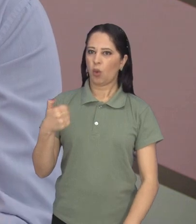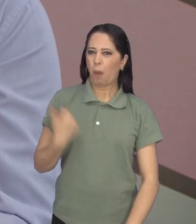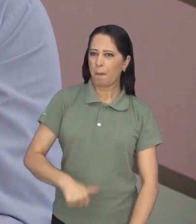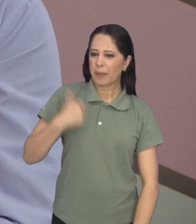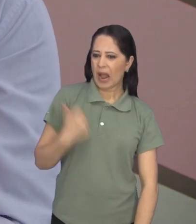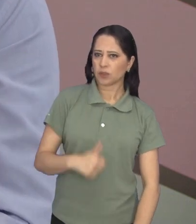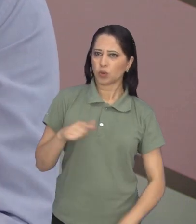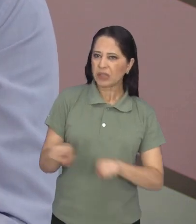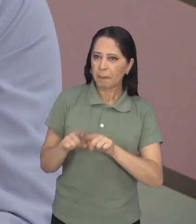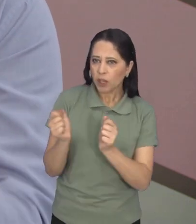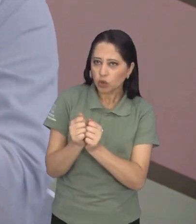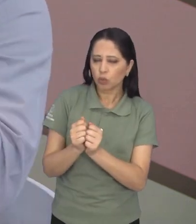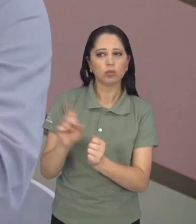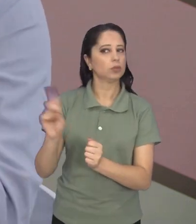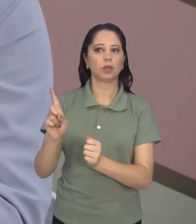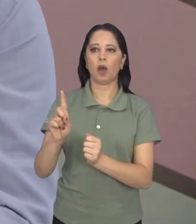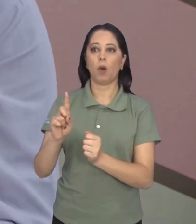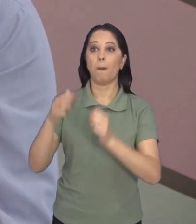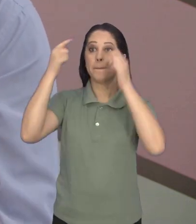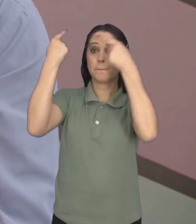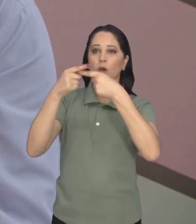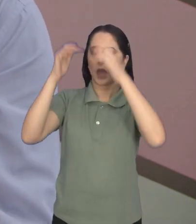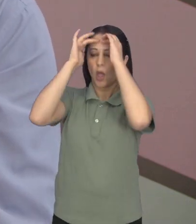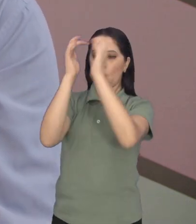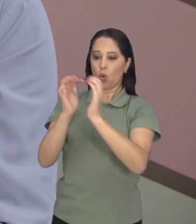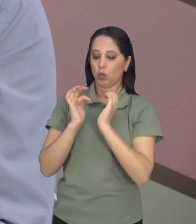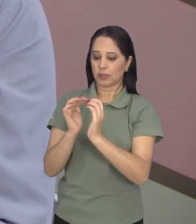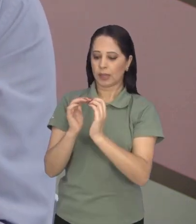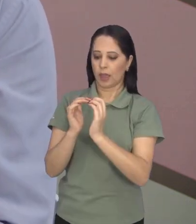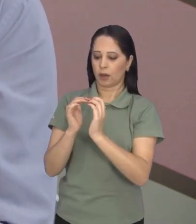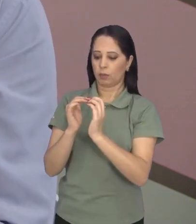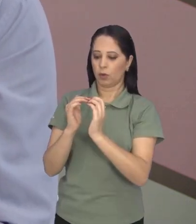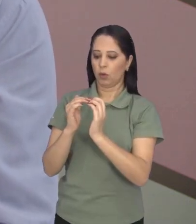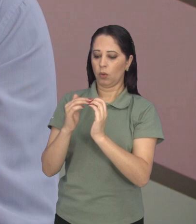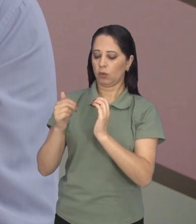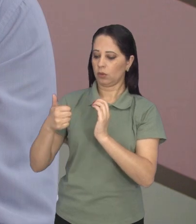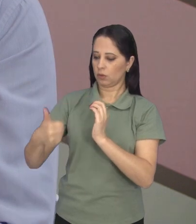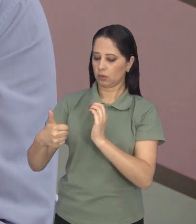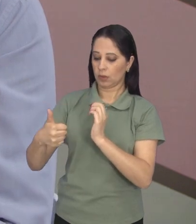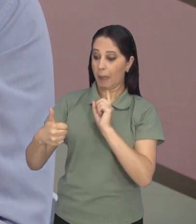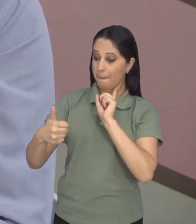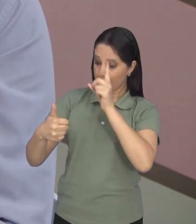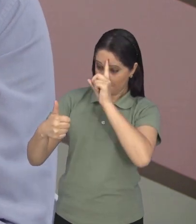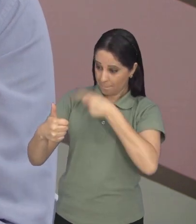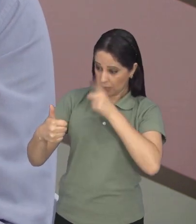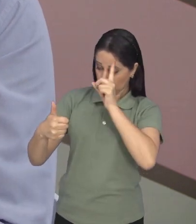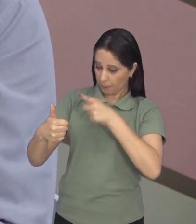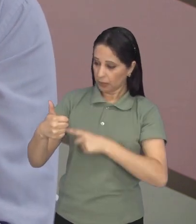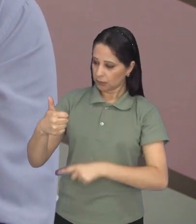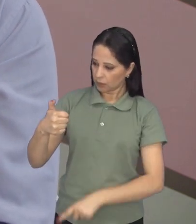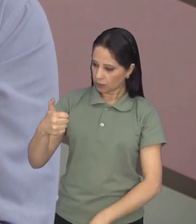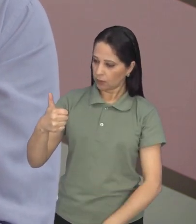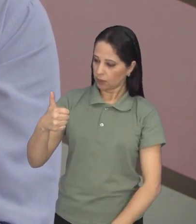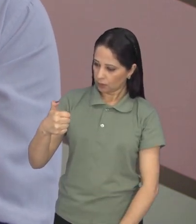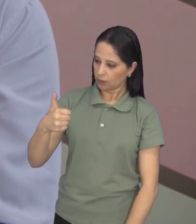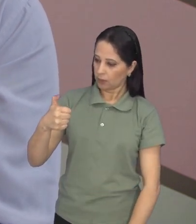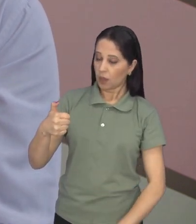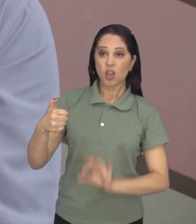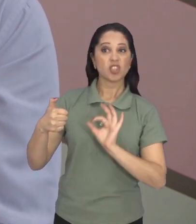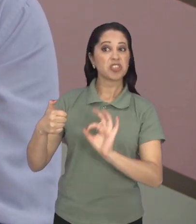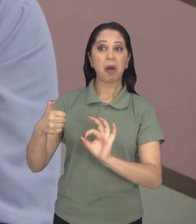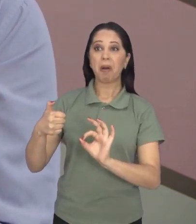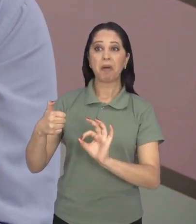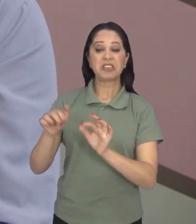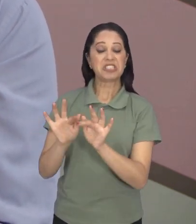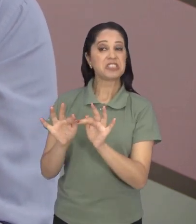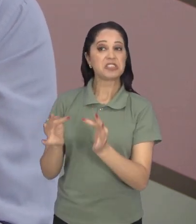mão. Eu não mexo todo o meu braço por que motivo? Eu tenho quem regule, quem demande, menos,